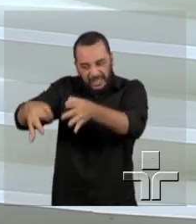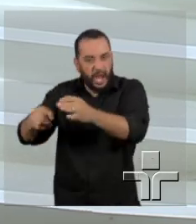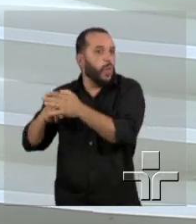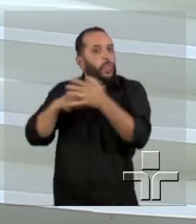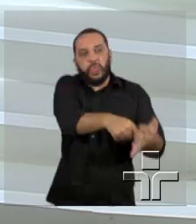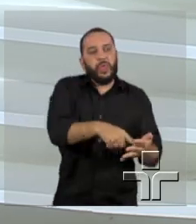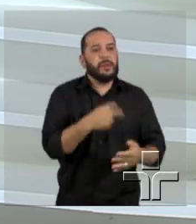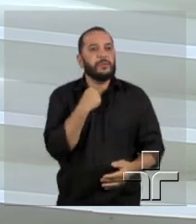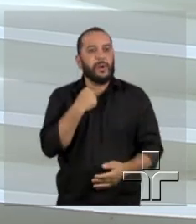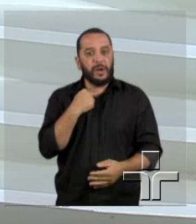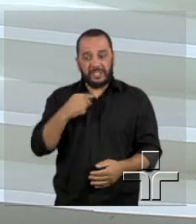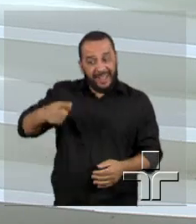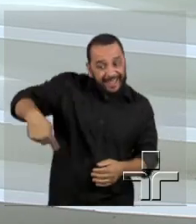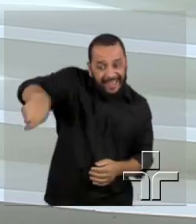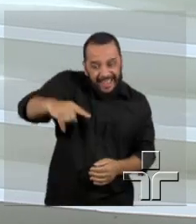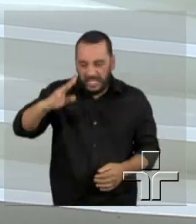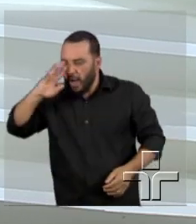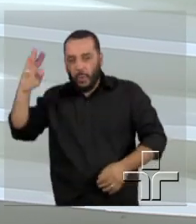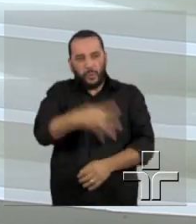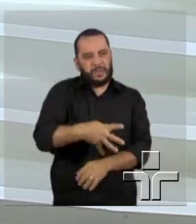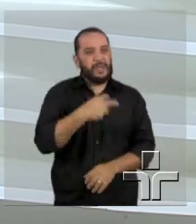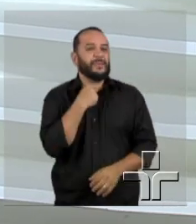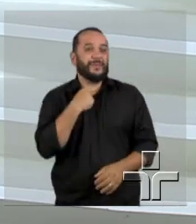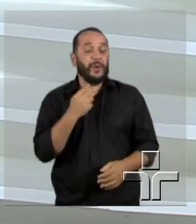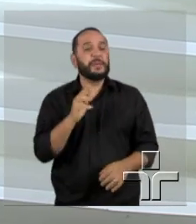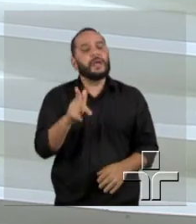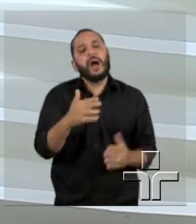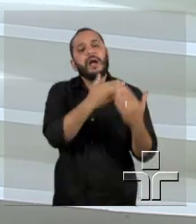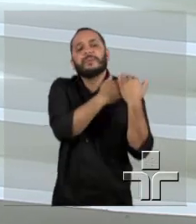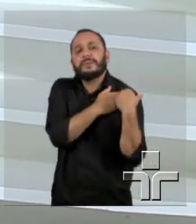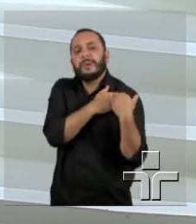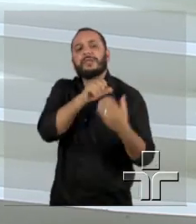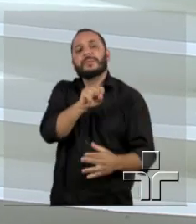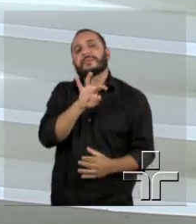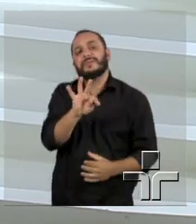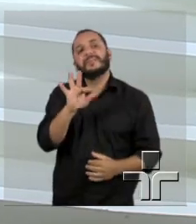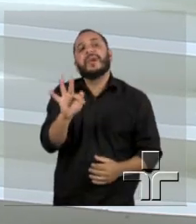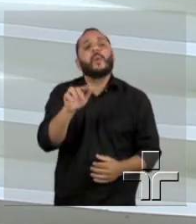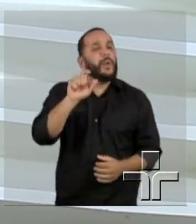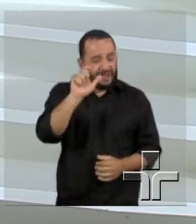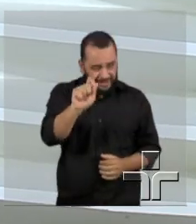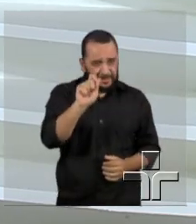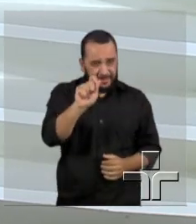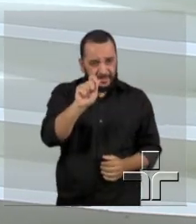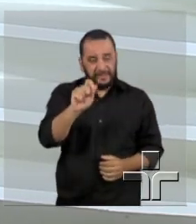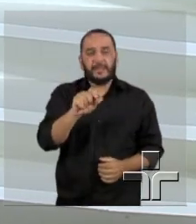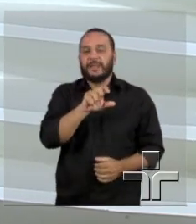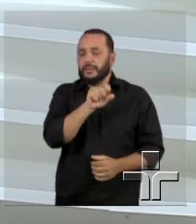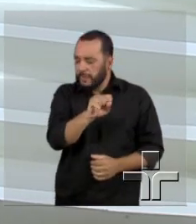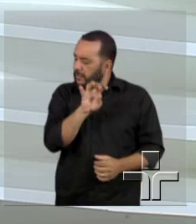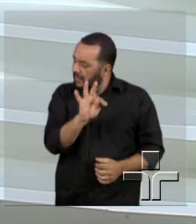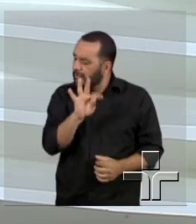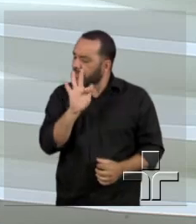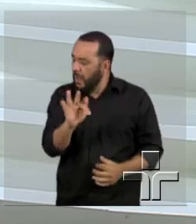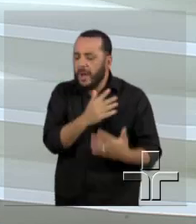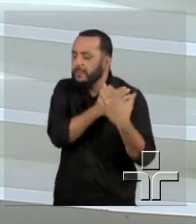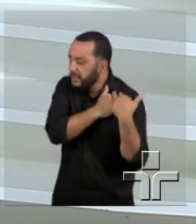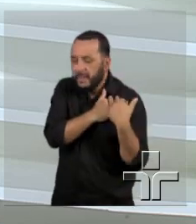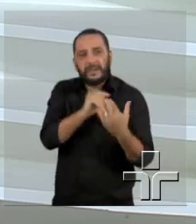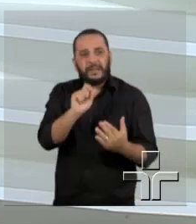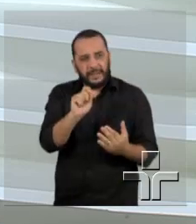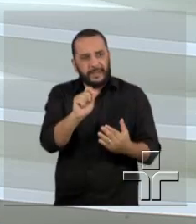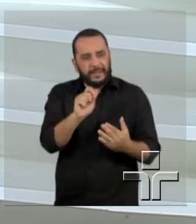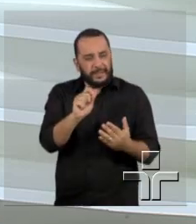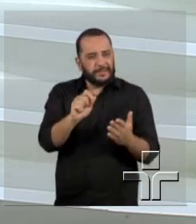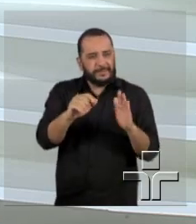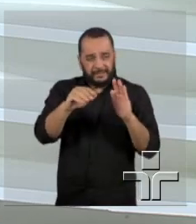artigo 102 da Constituição, ao listar as competências do Supremo, é bem claro, compete ao Supremo Tribunal Federal, né,